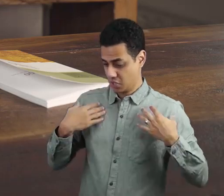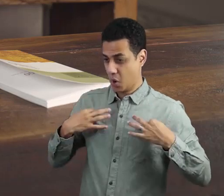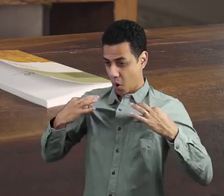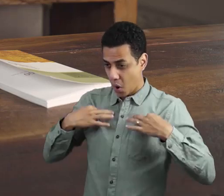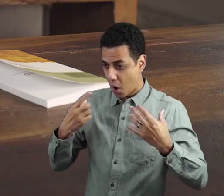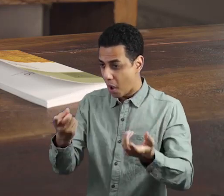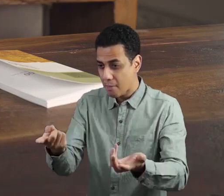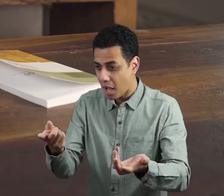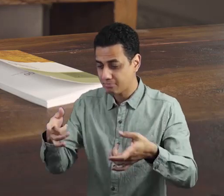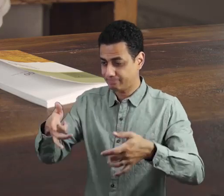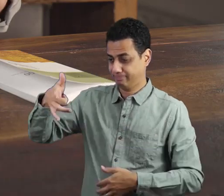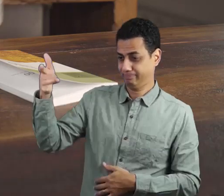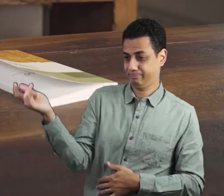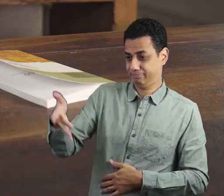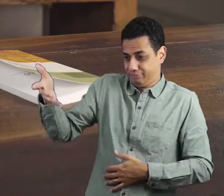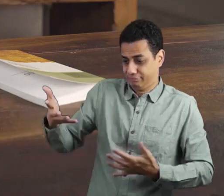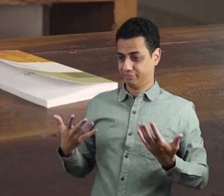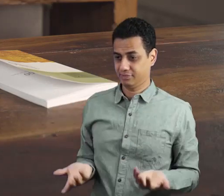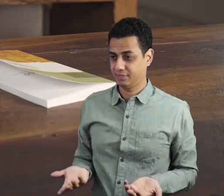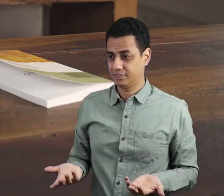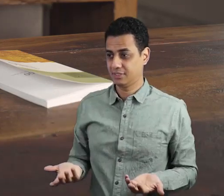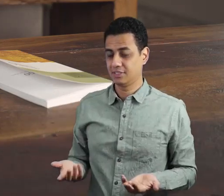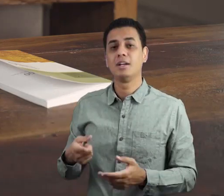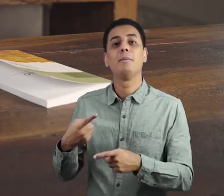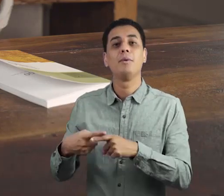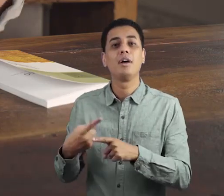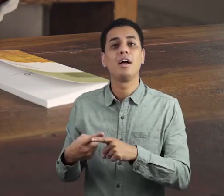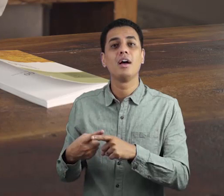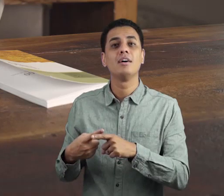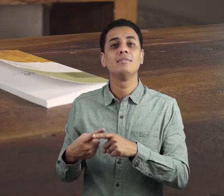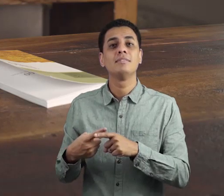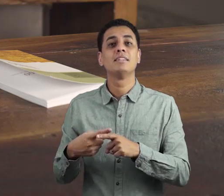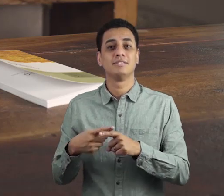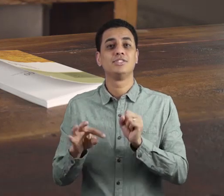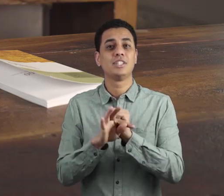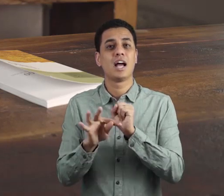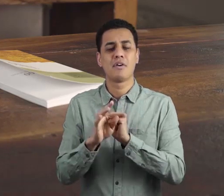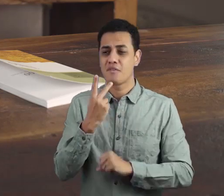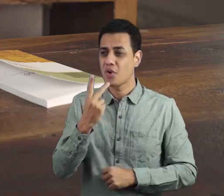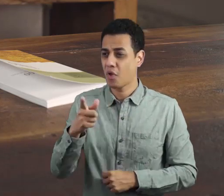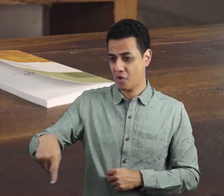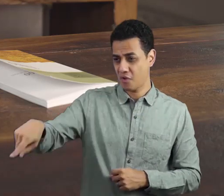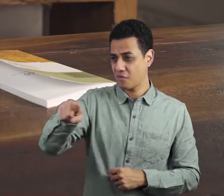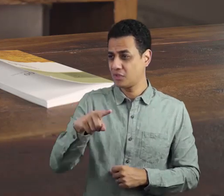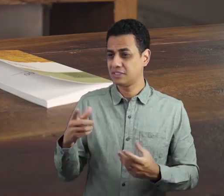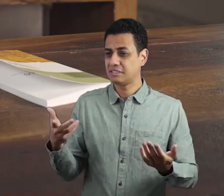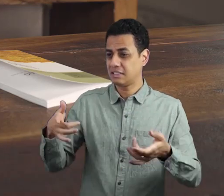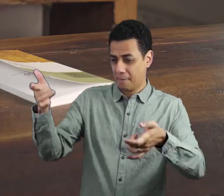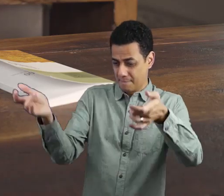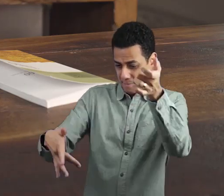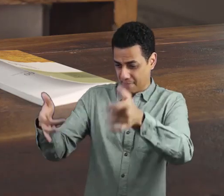né? Regando e saciando a sede de tantos que estavam em torno deles. Não, eles queriam reter para